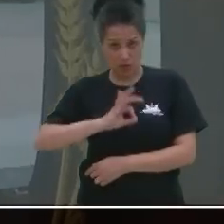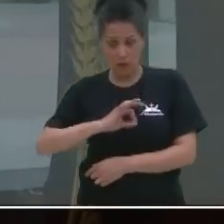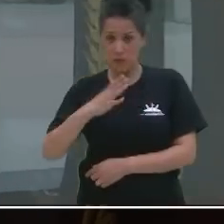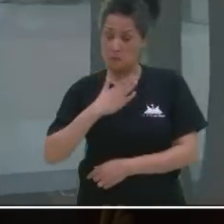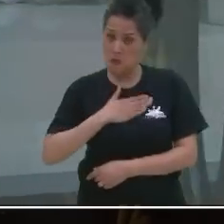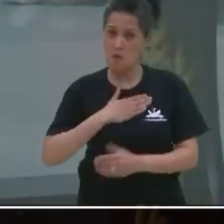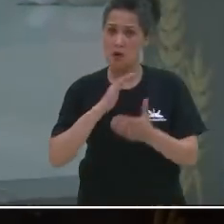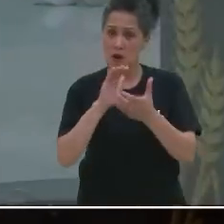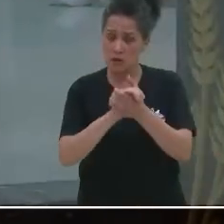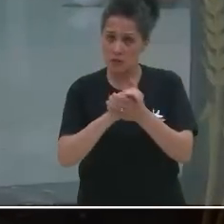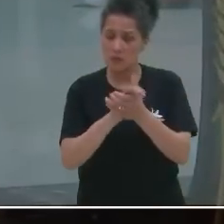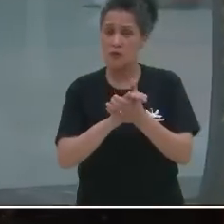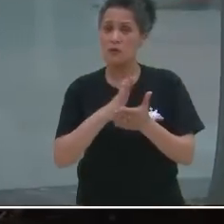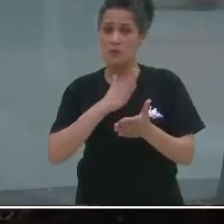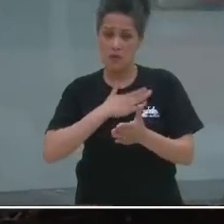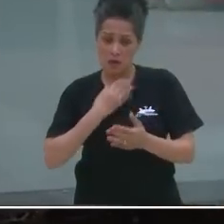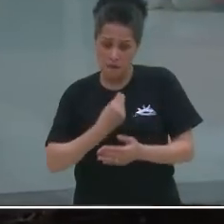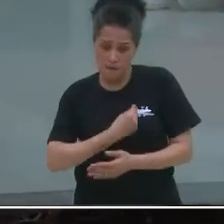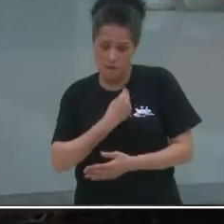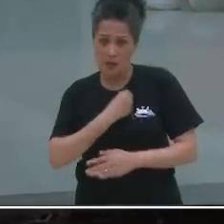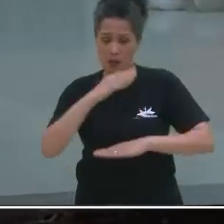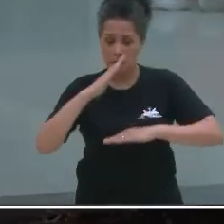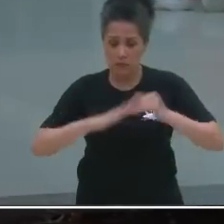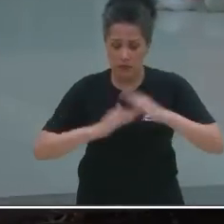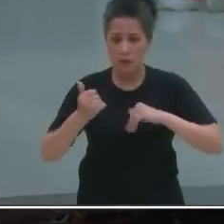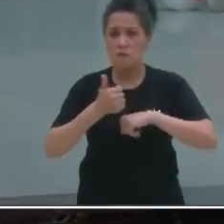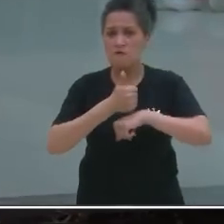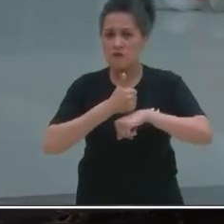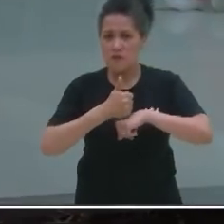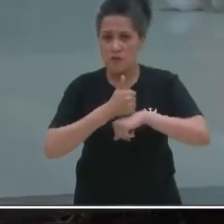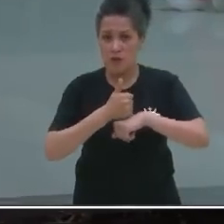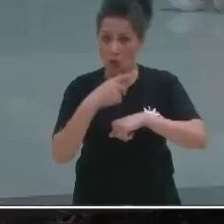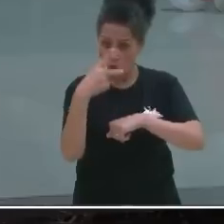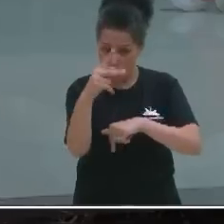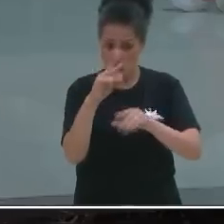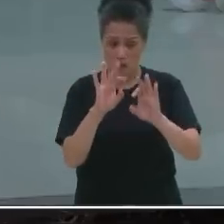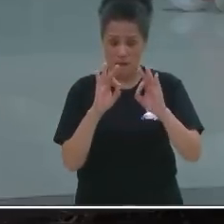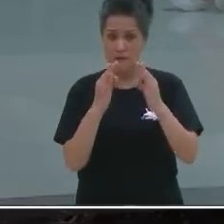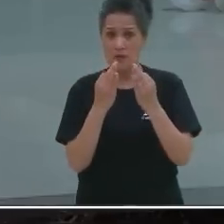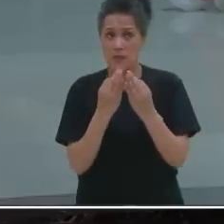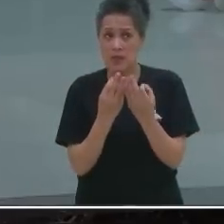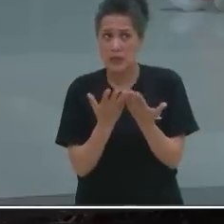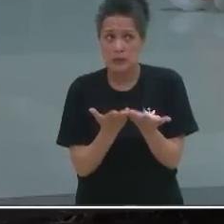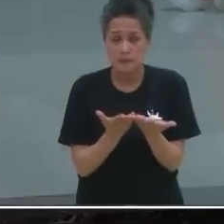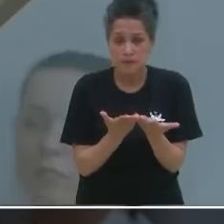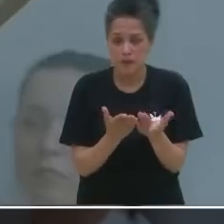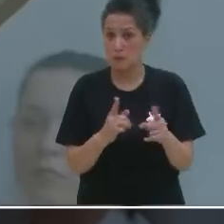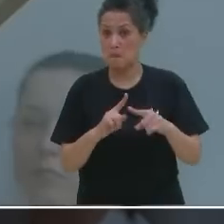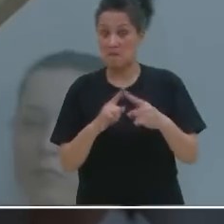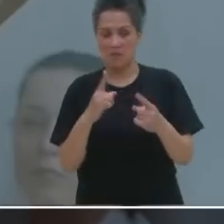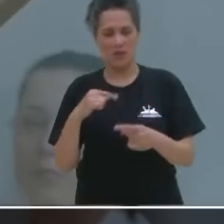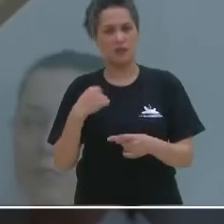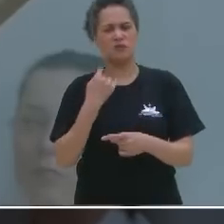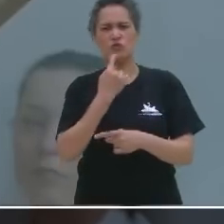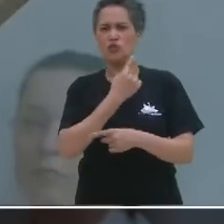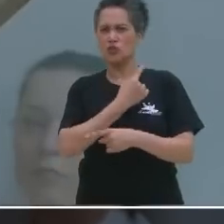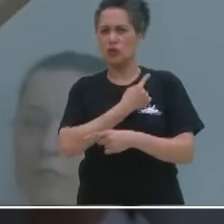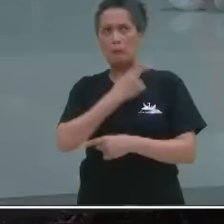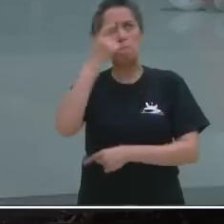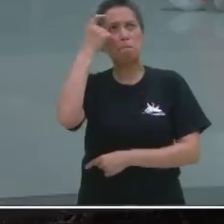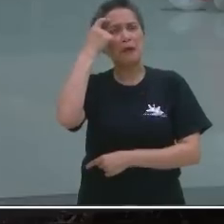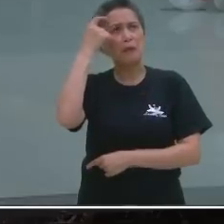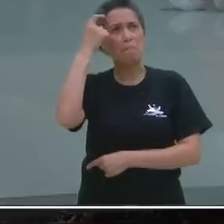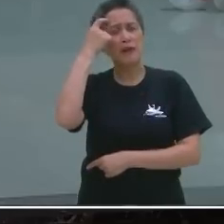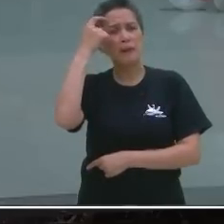família. Mas se nós nos apegarmos à noite, às trevas,